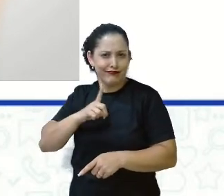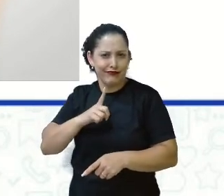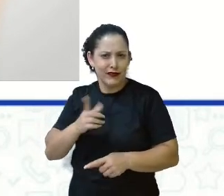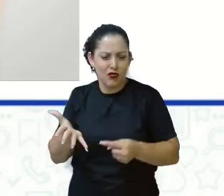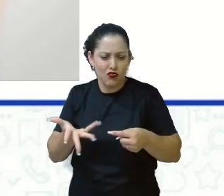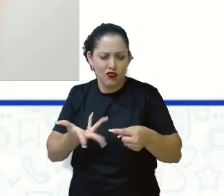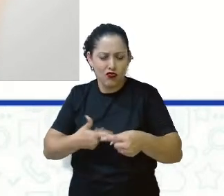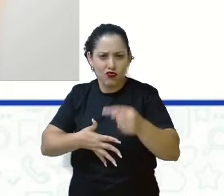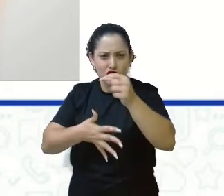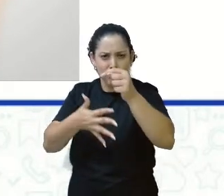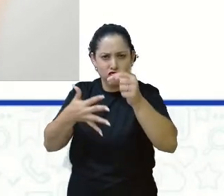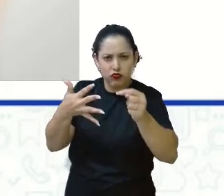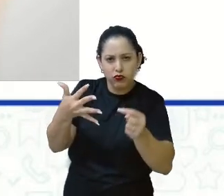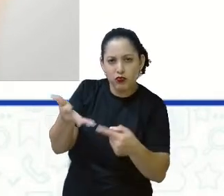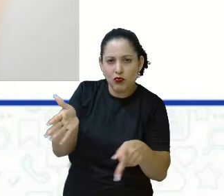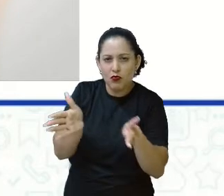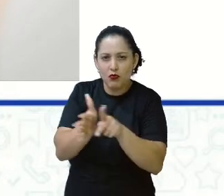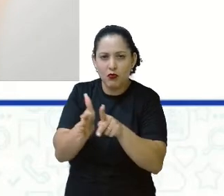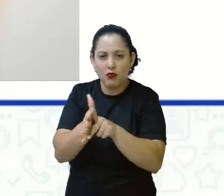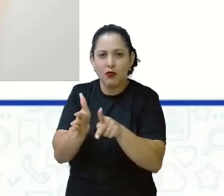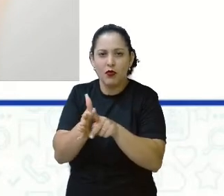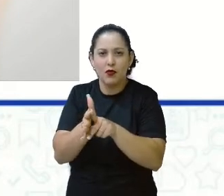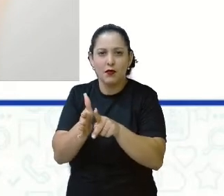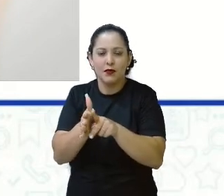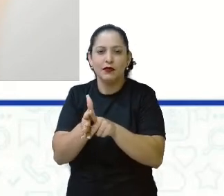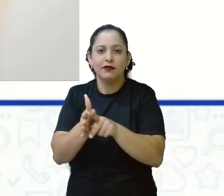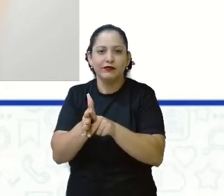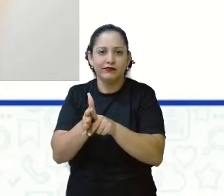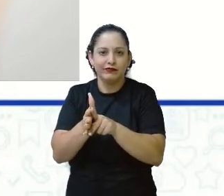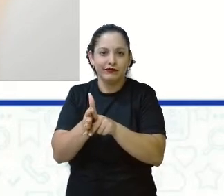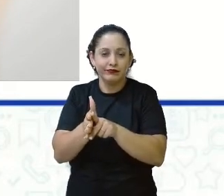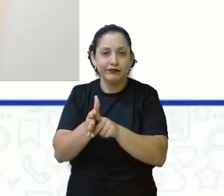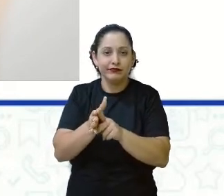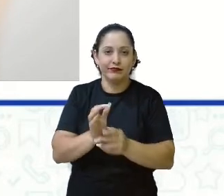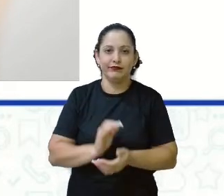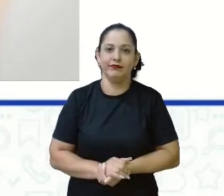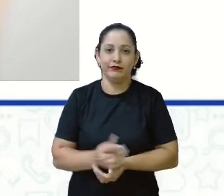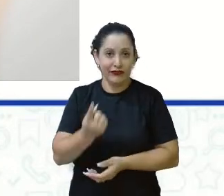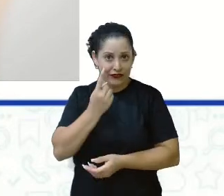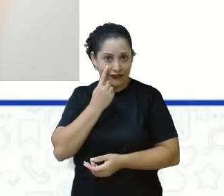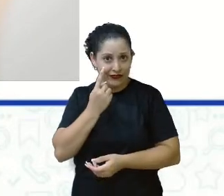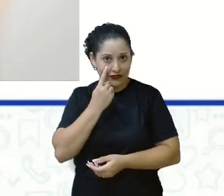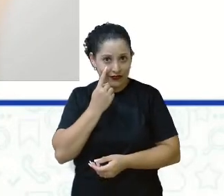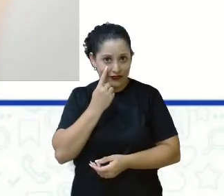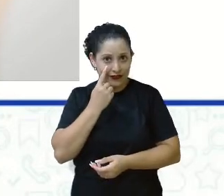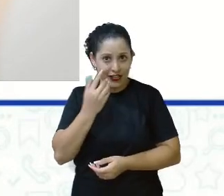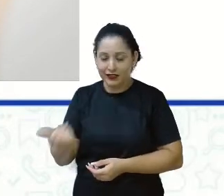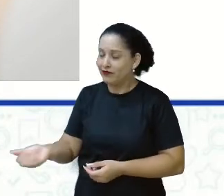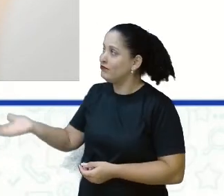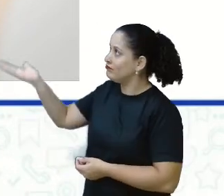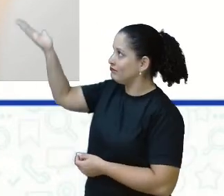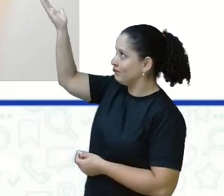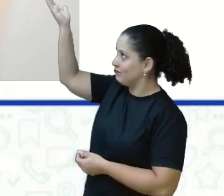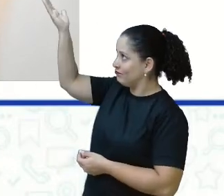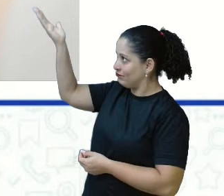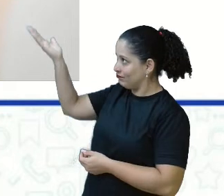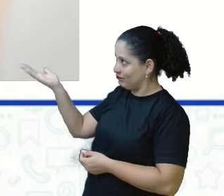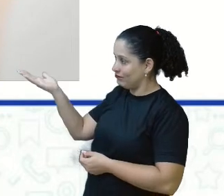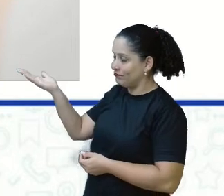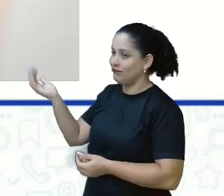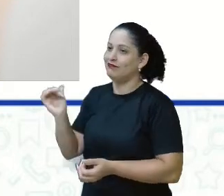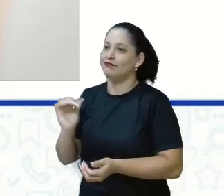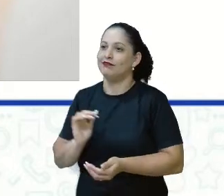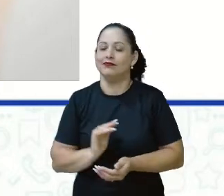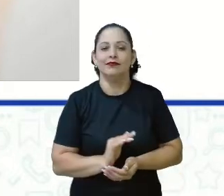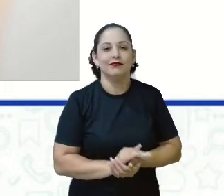Células ciliadas localizadas na base ou região mais baixa da cóclea são responsáveis pelas altas frequências, enquanto as do ápice